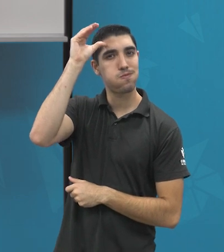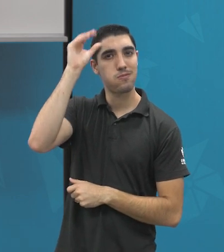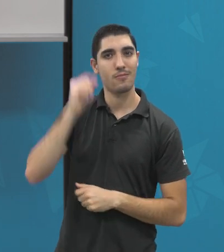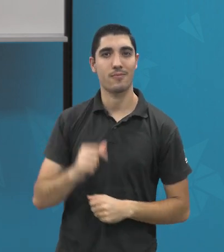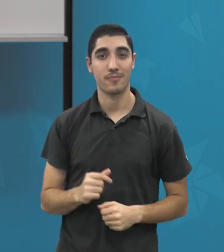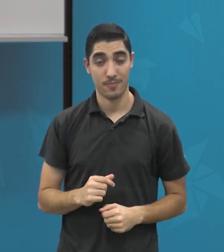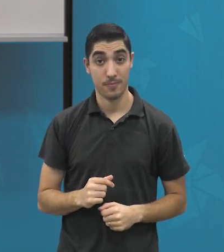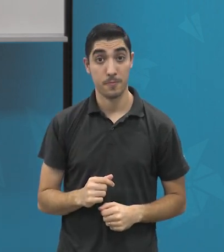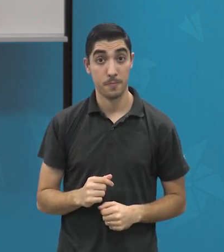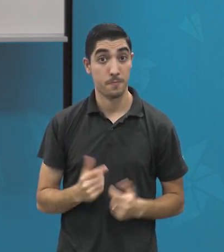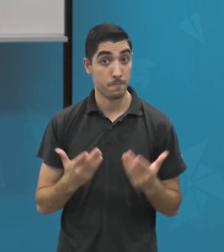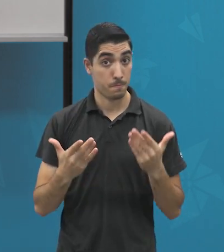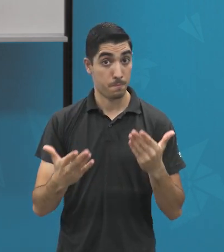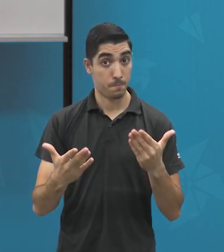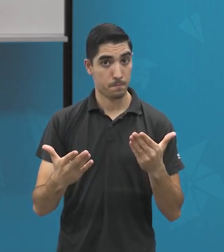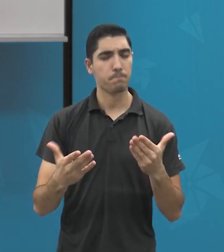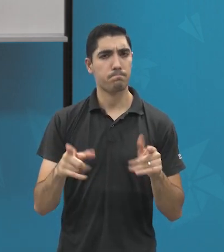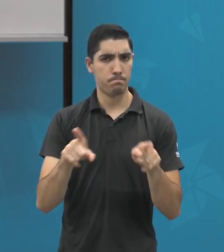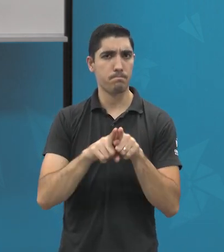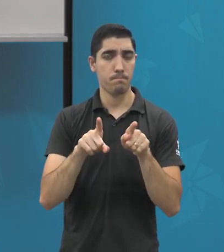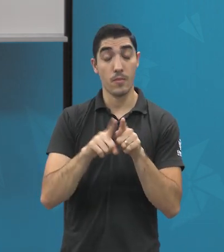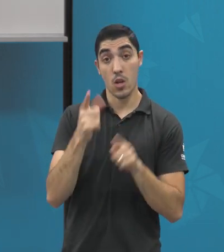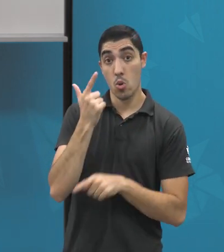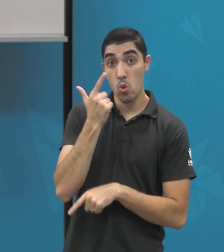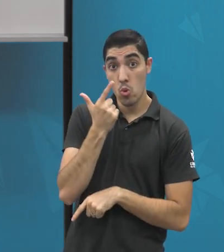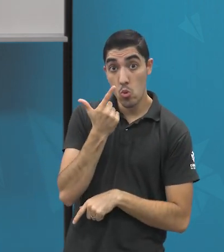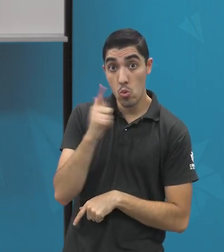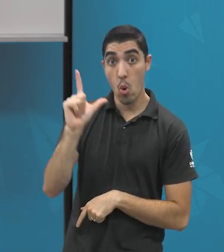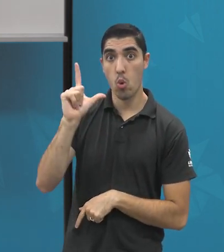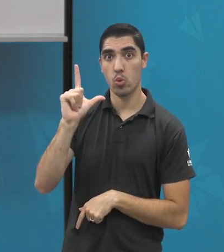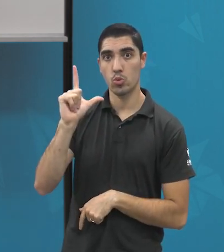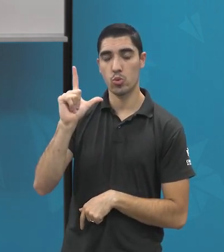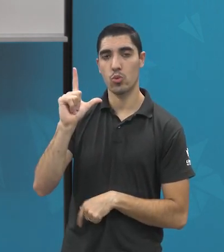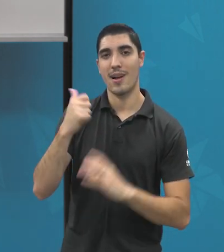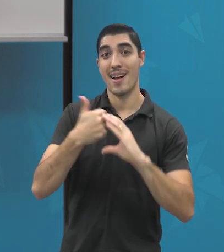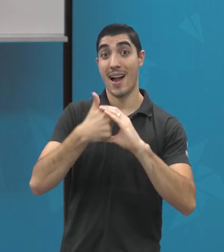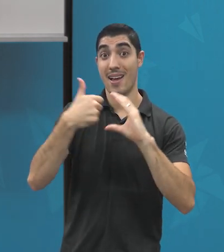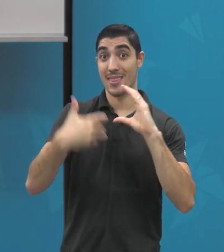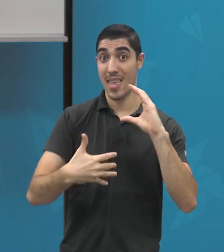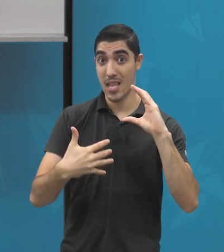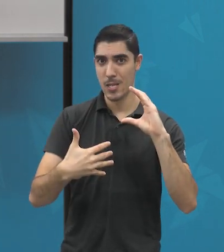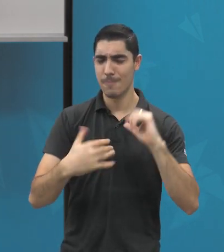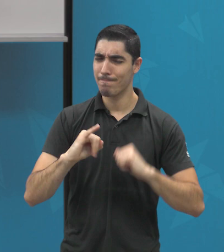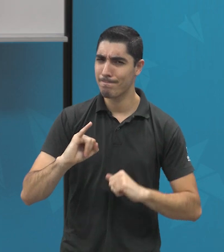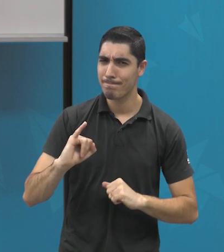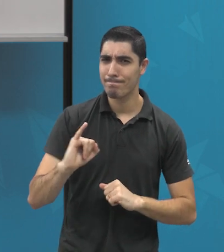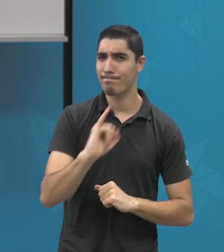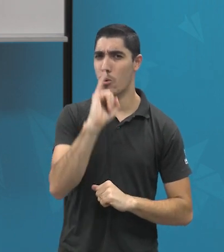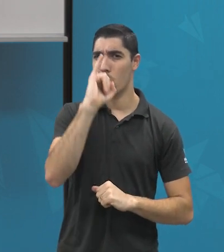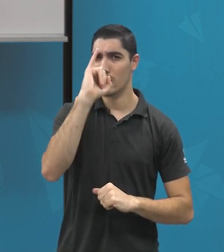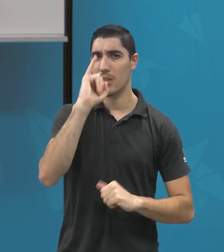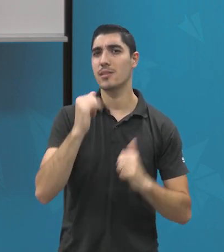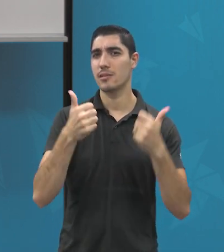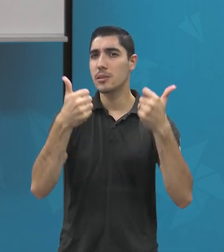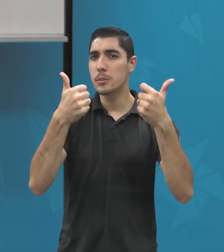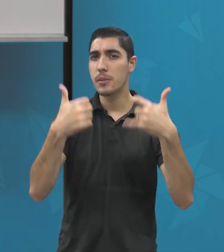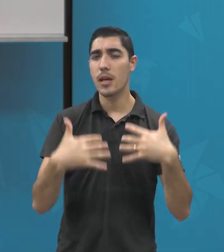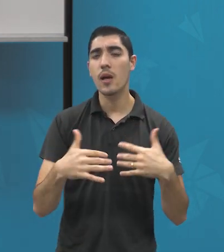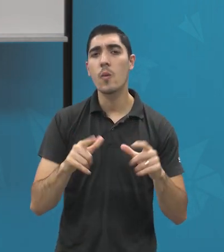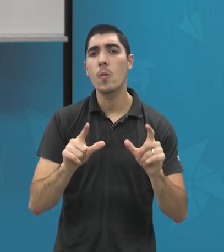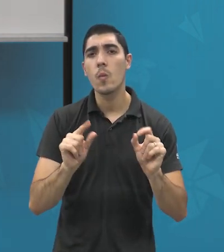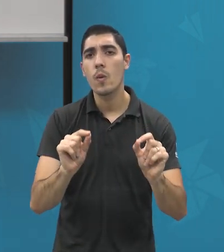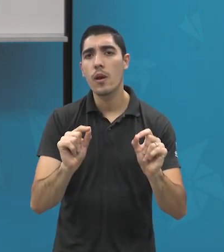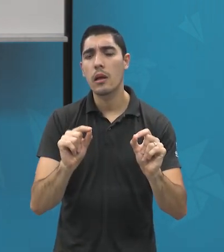num outro elemento que também tem grande relevância nesse problema que nós estamos discutindo